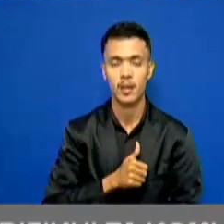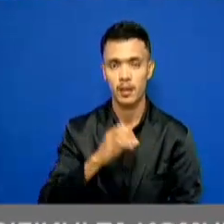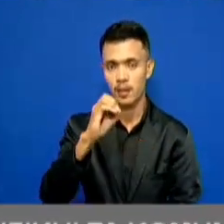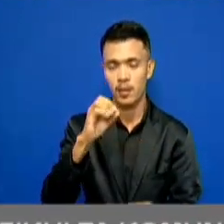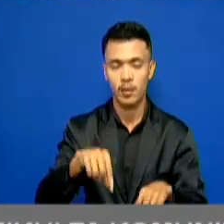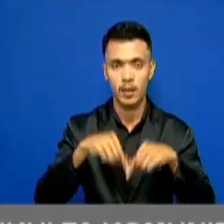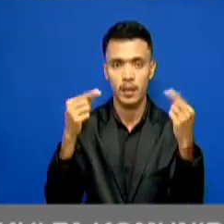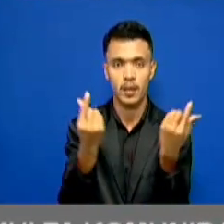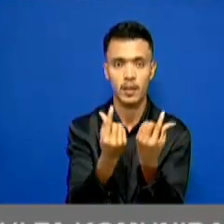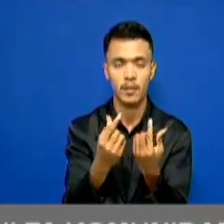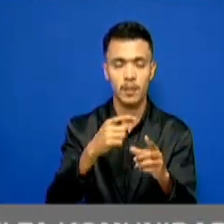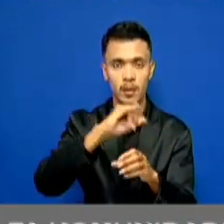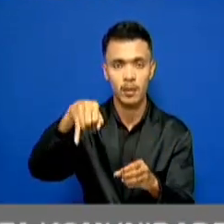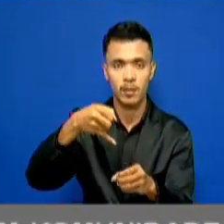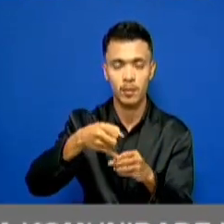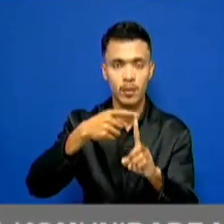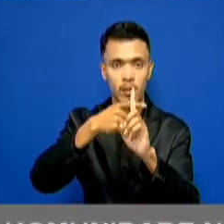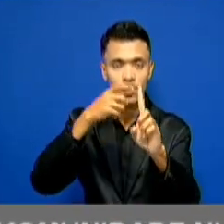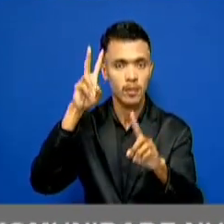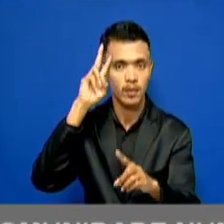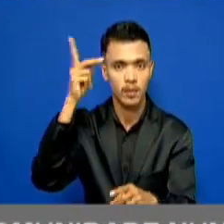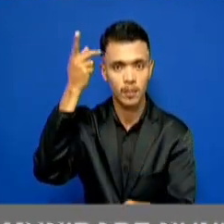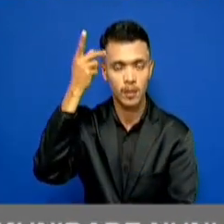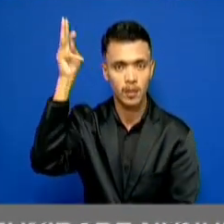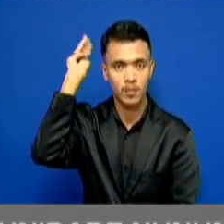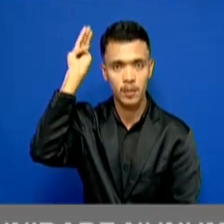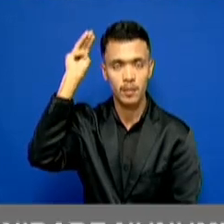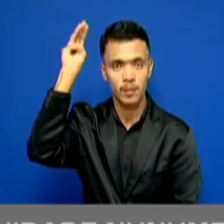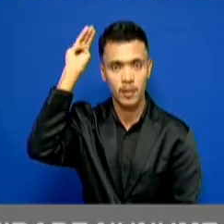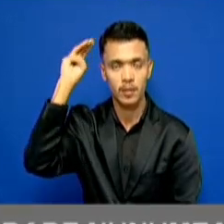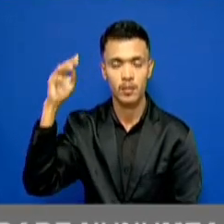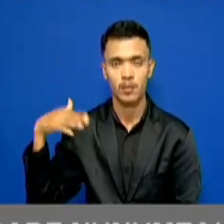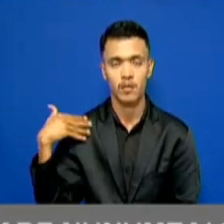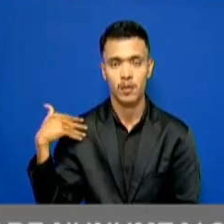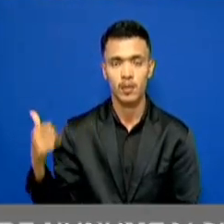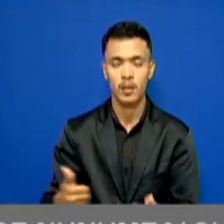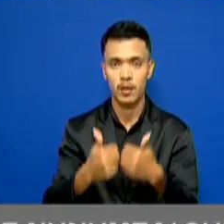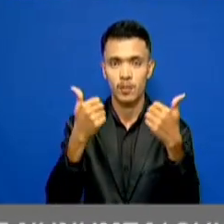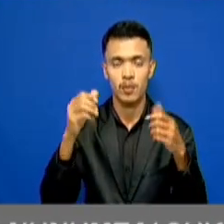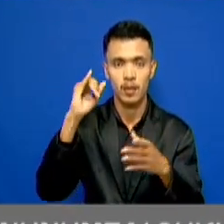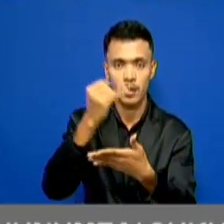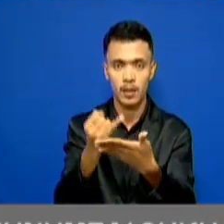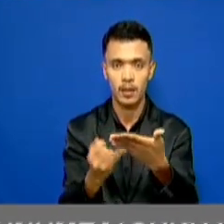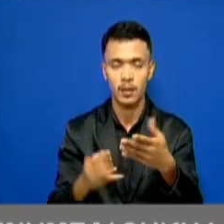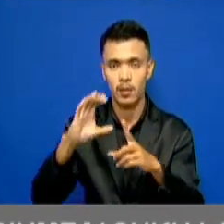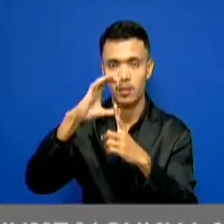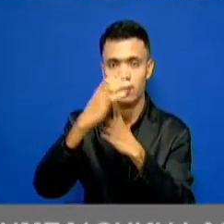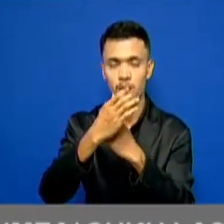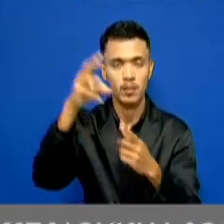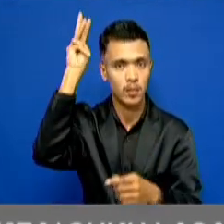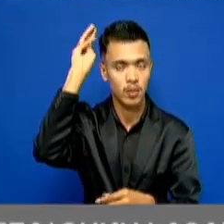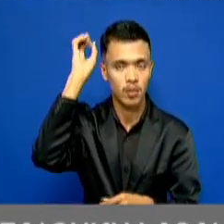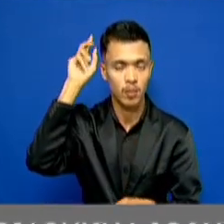Equipa Comissão Organizadora composto José Vice-Primeiro-Ministro, Ministro Juventude, Desporto, Arte e Cultura, Ministro Obras